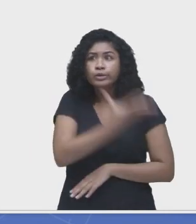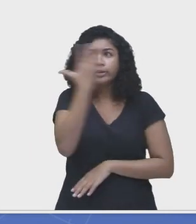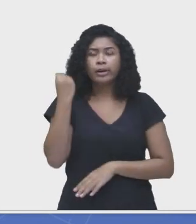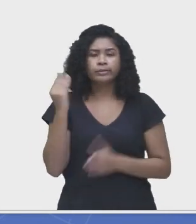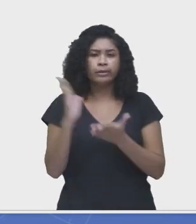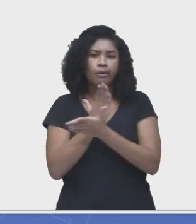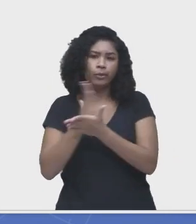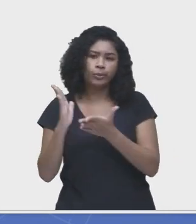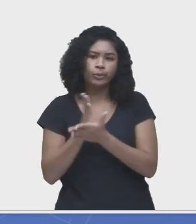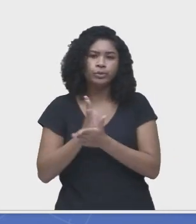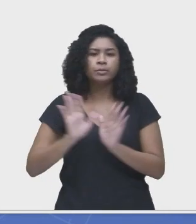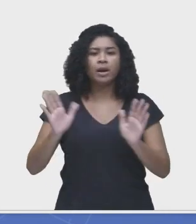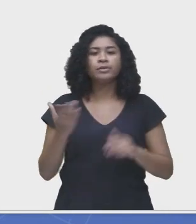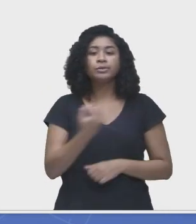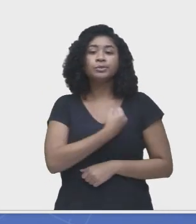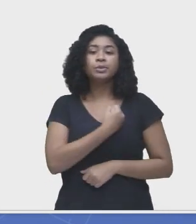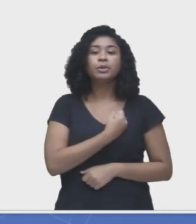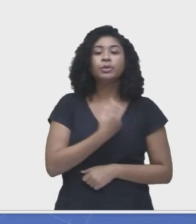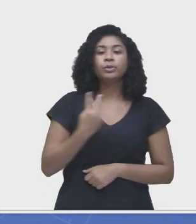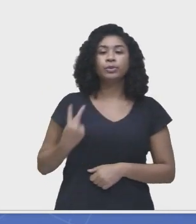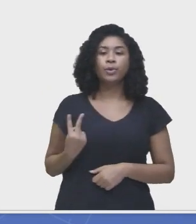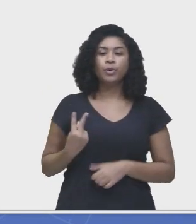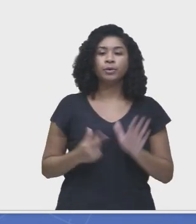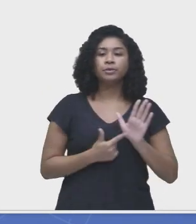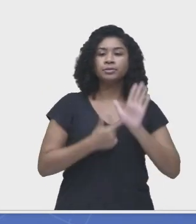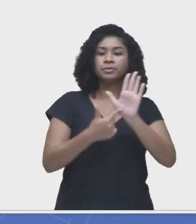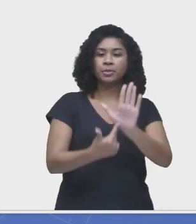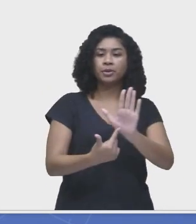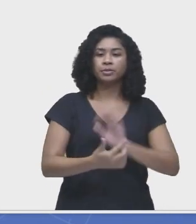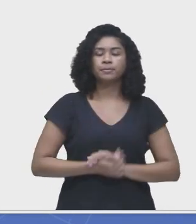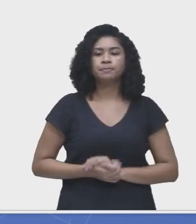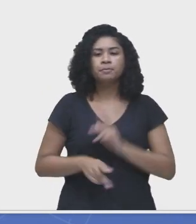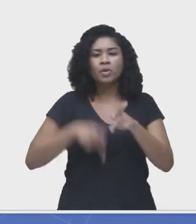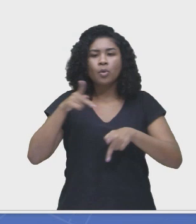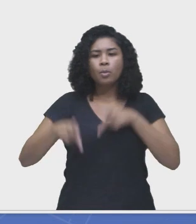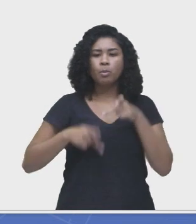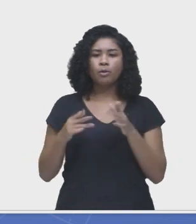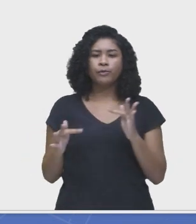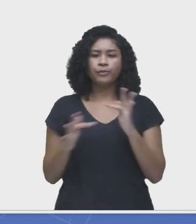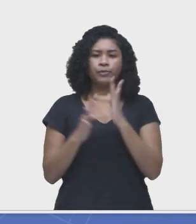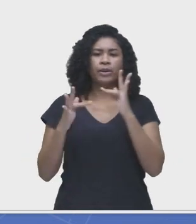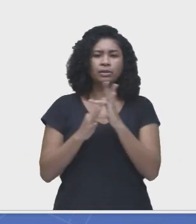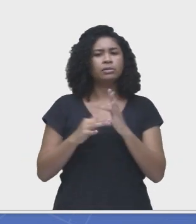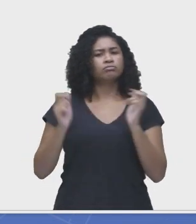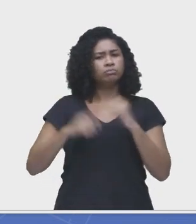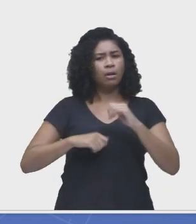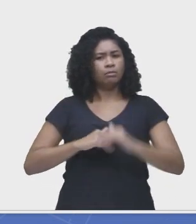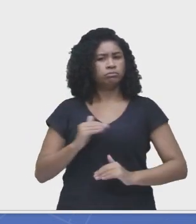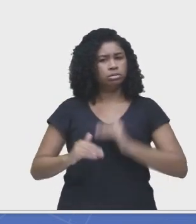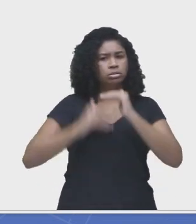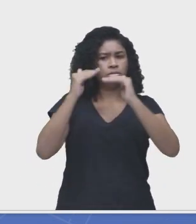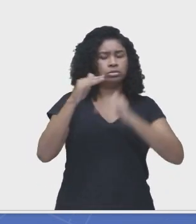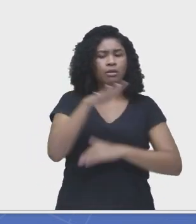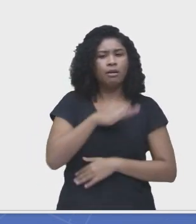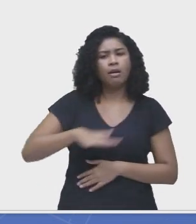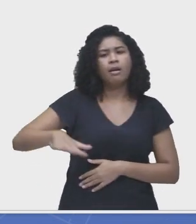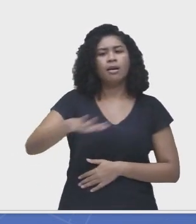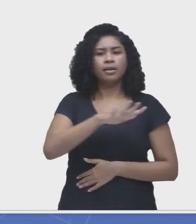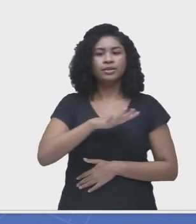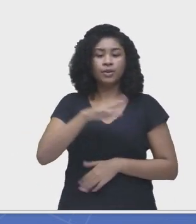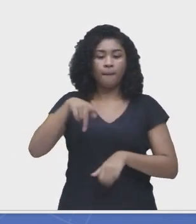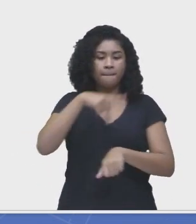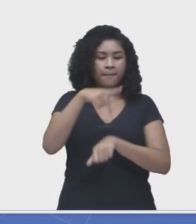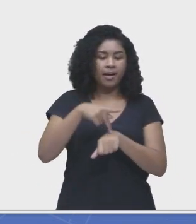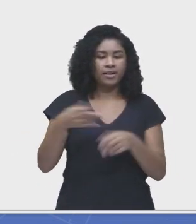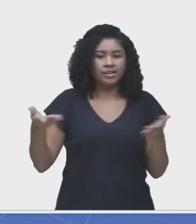algum. Segunda questão, vamos lá? Os fenícios desenvolveram-se numa região onde hoje está o estado do Líbano, né?